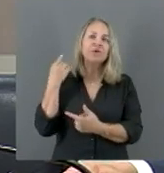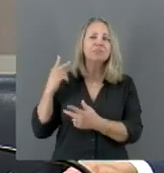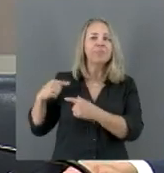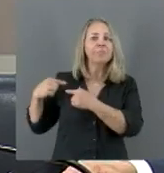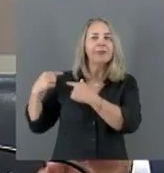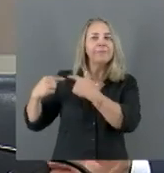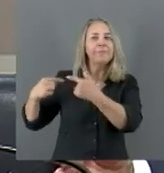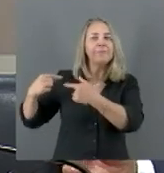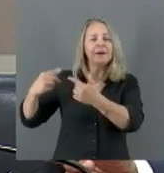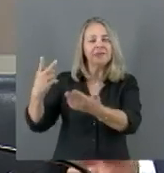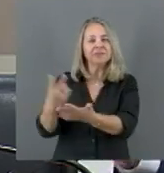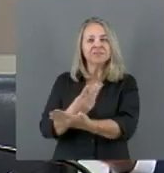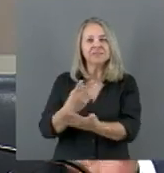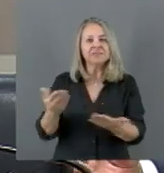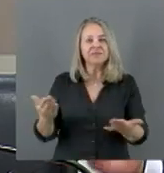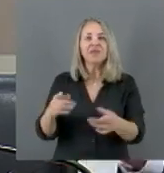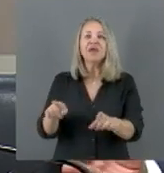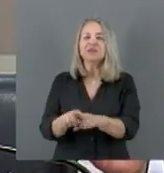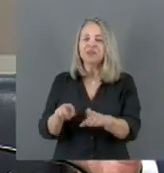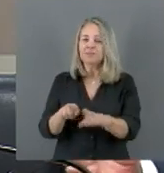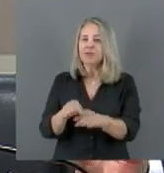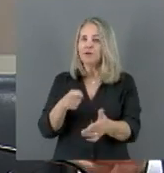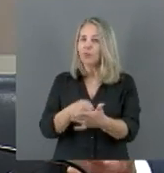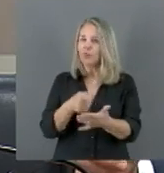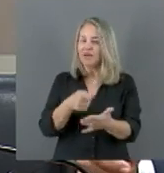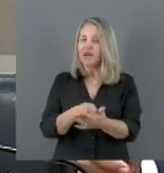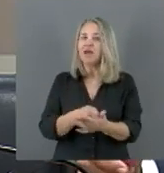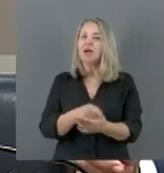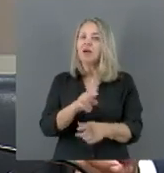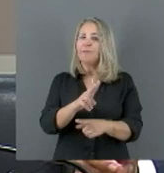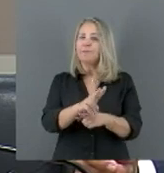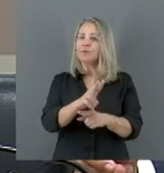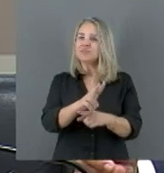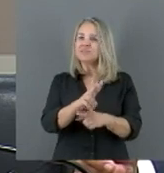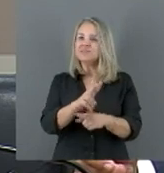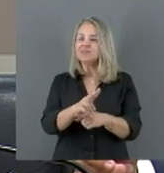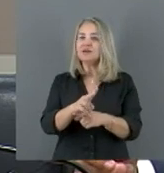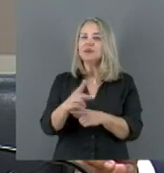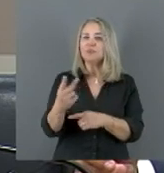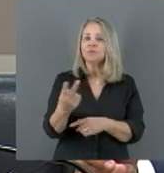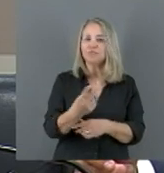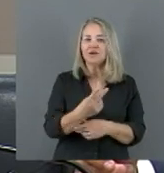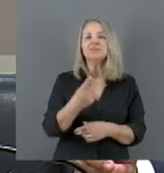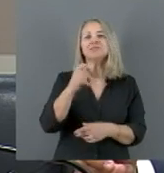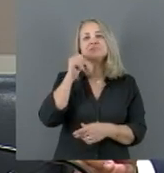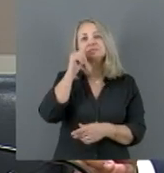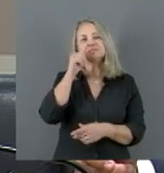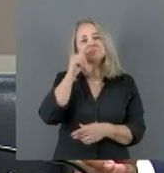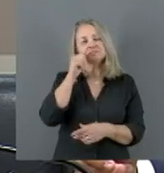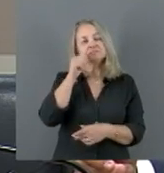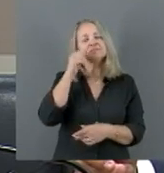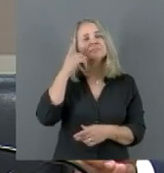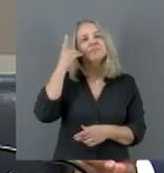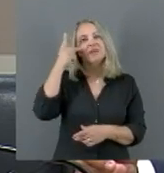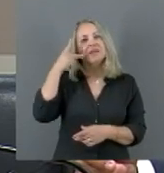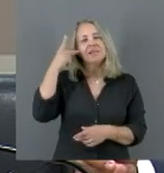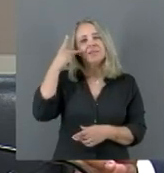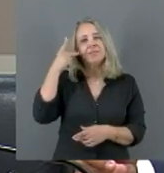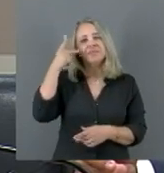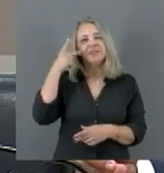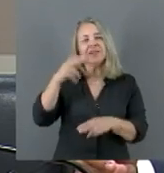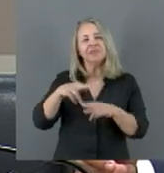algum tempo, bem como cobrar a proteção a essas parlamentares por parte